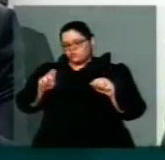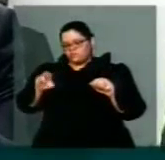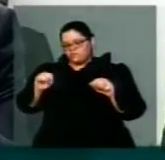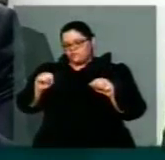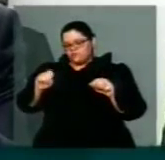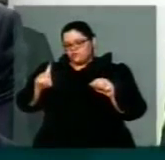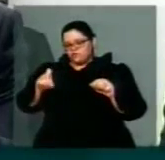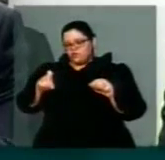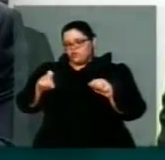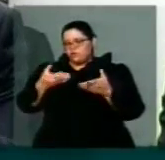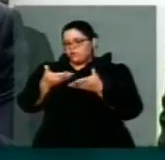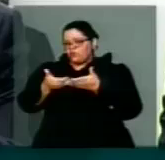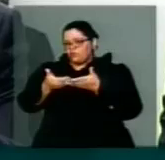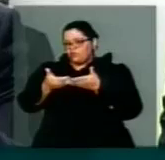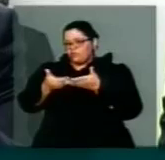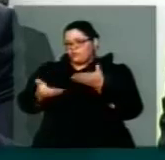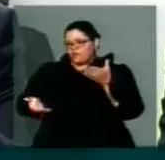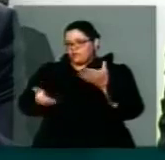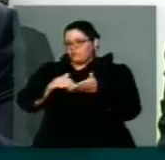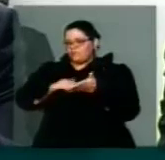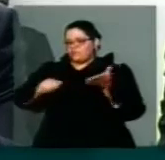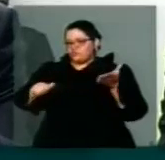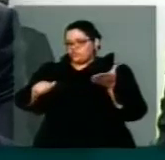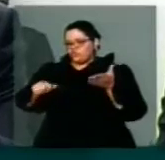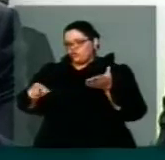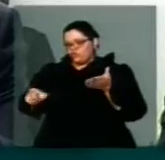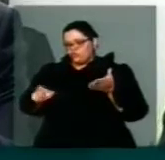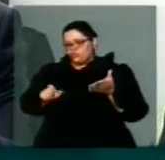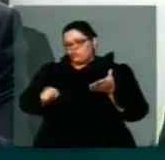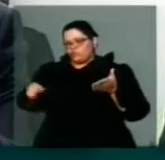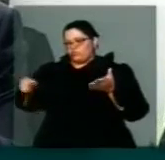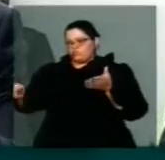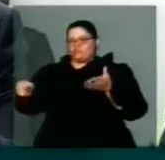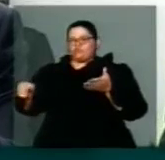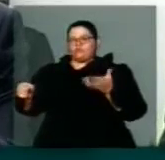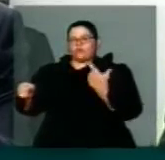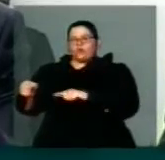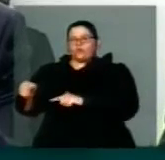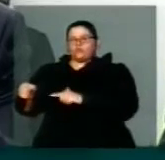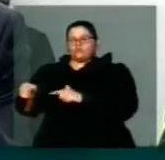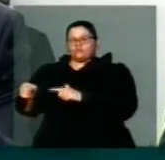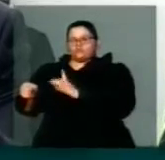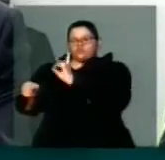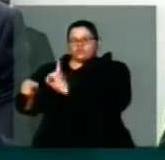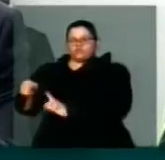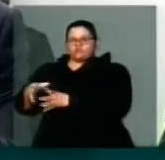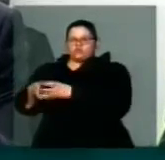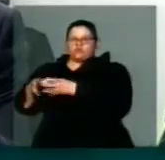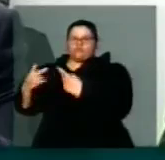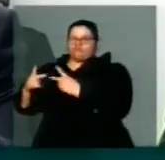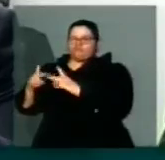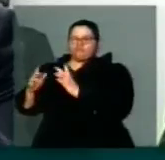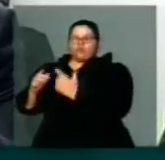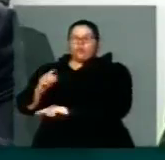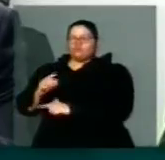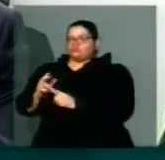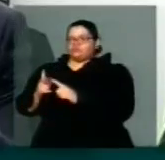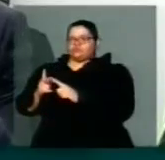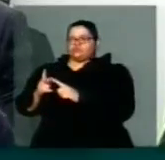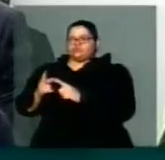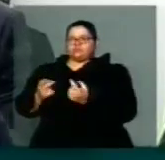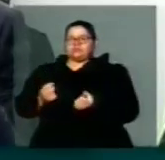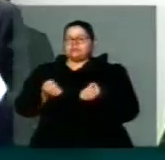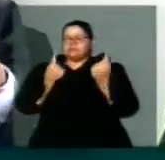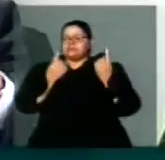diretoria internacional e seria deslocado para a diretoria financeira da BR Distribuidora, o que inclusive causou estranheza aos funcionários